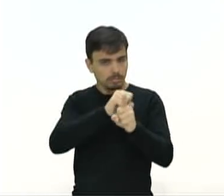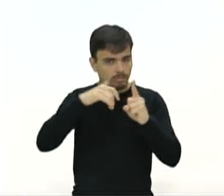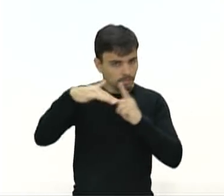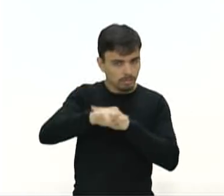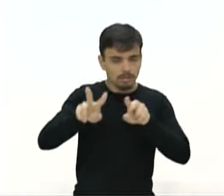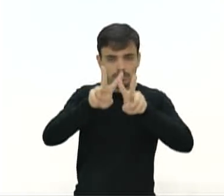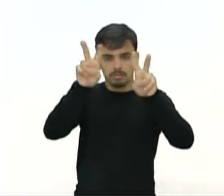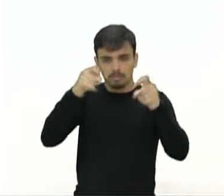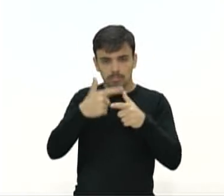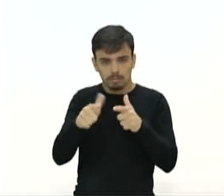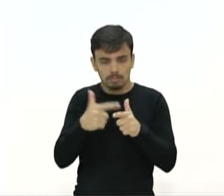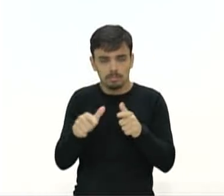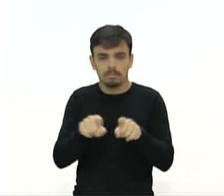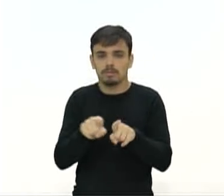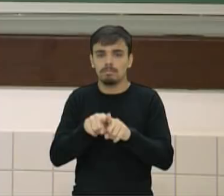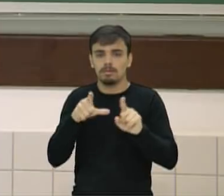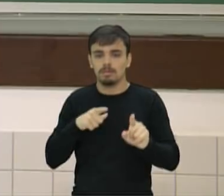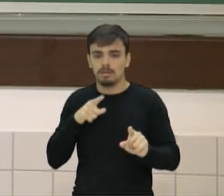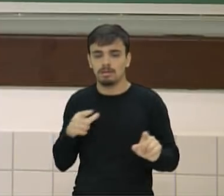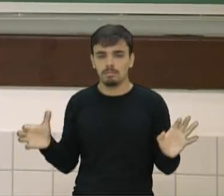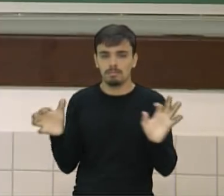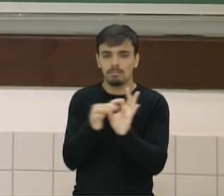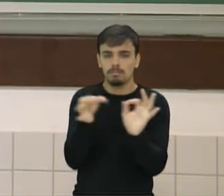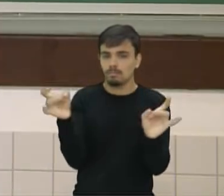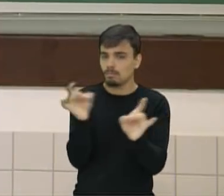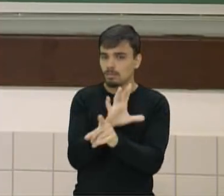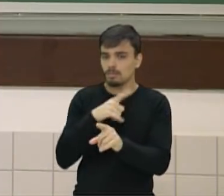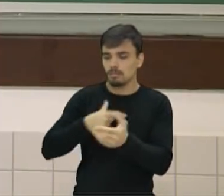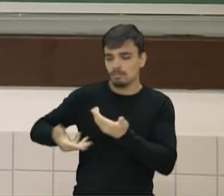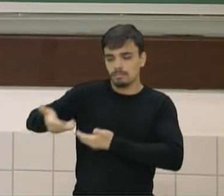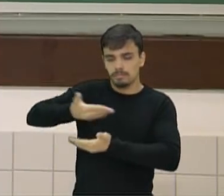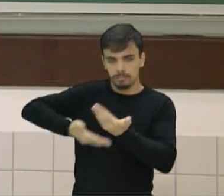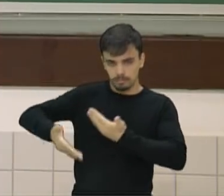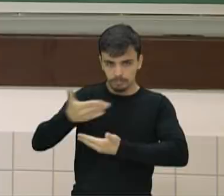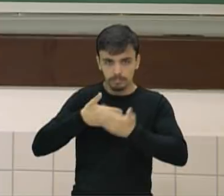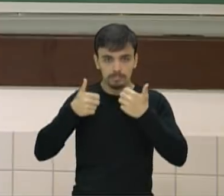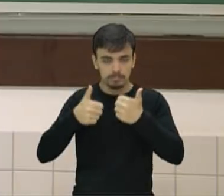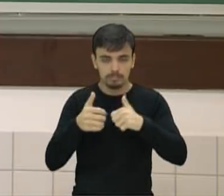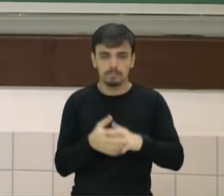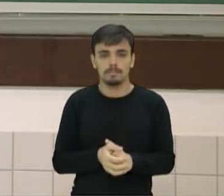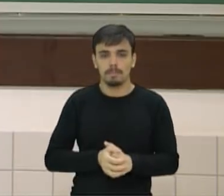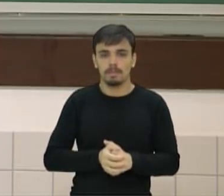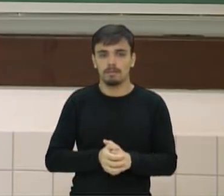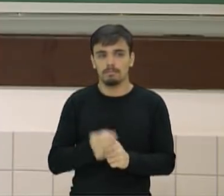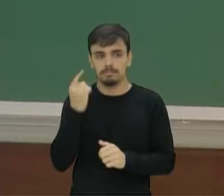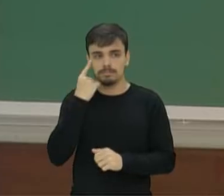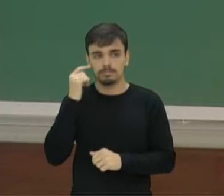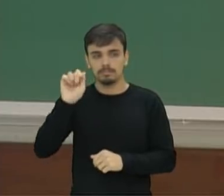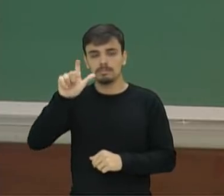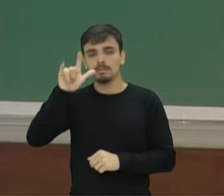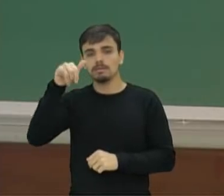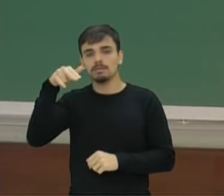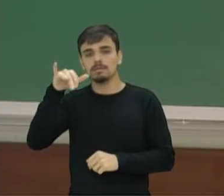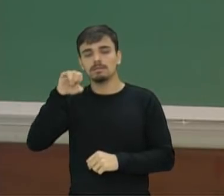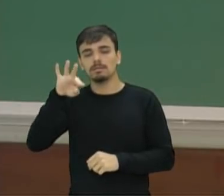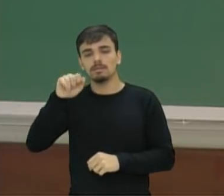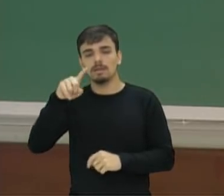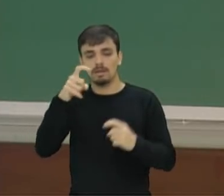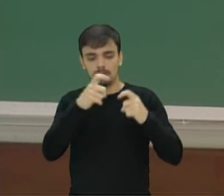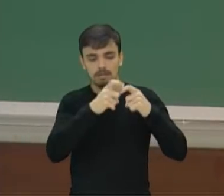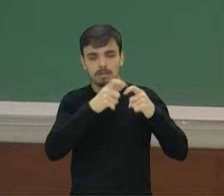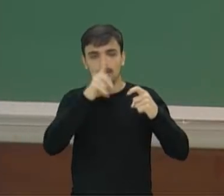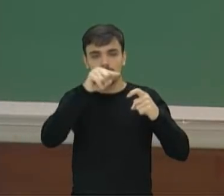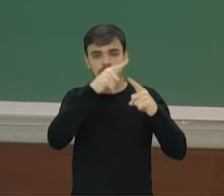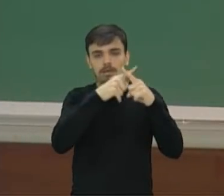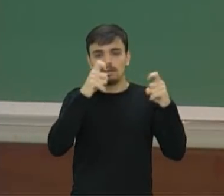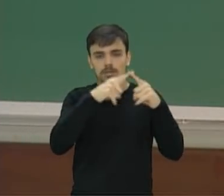a um consenso que vai levar à harmonia. O Alienista, o Dr. Bacamarte, é um